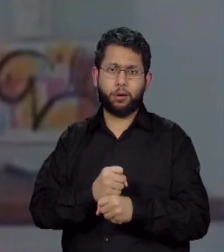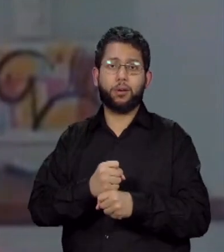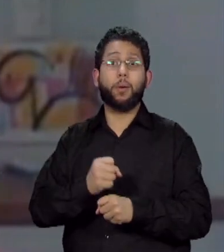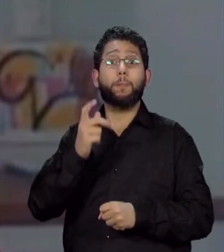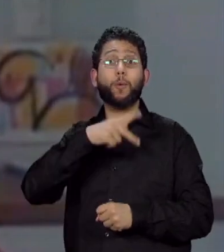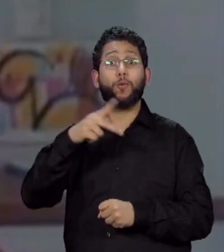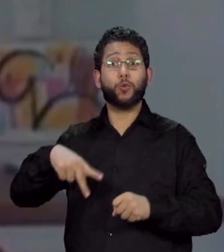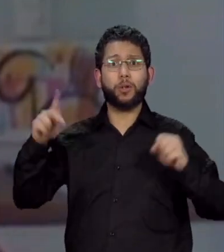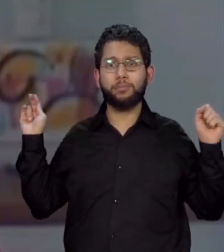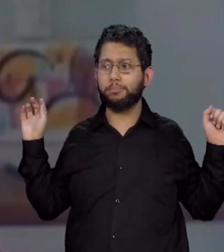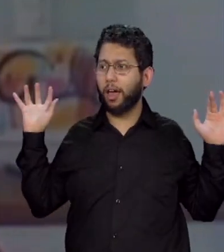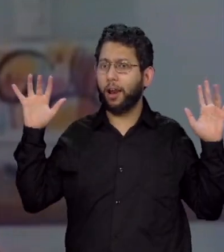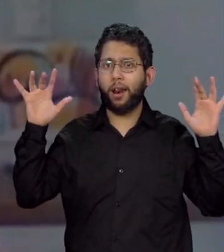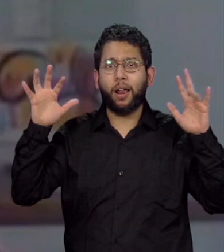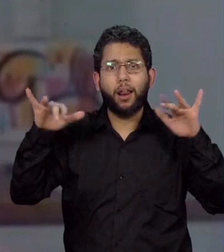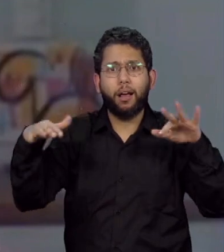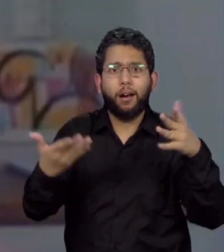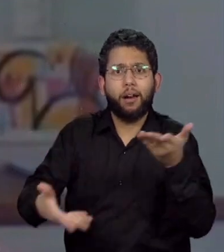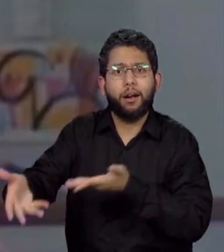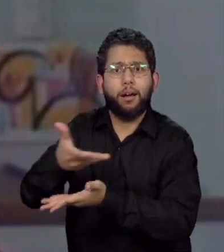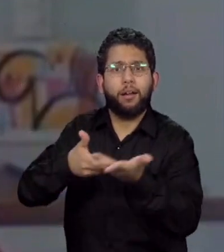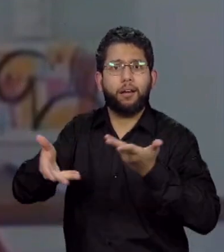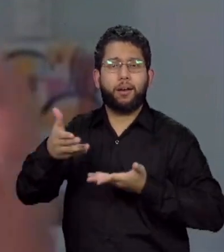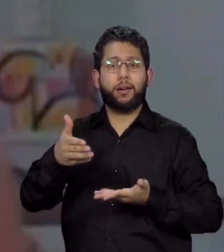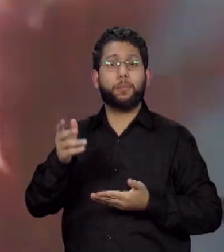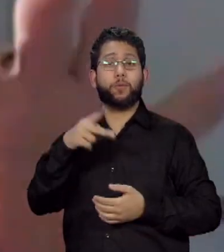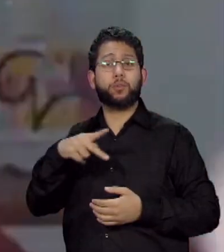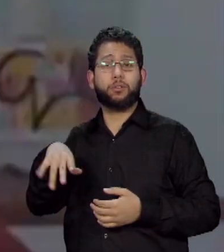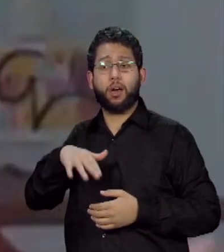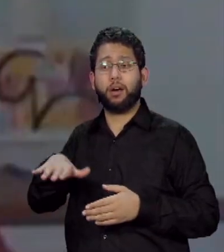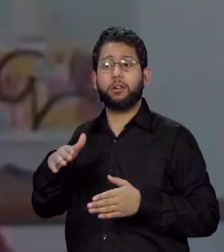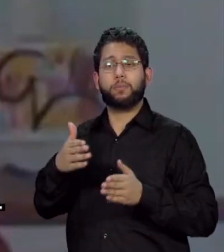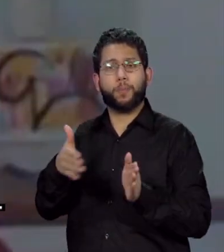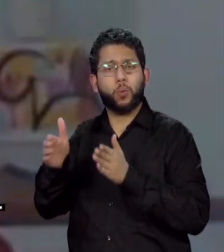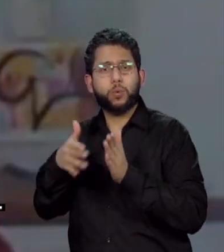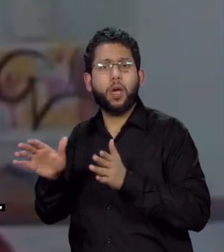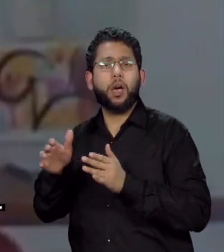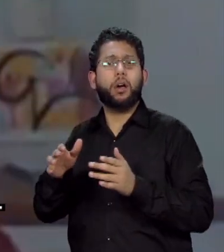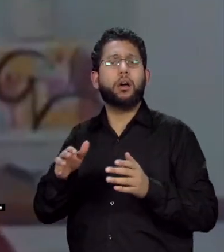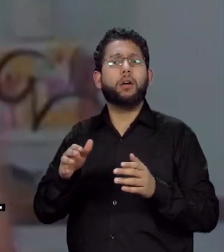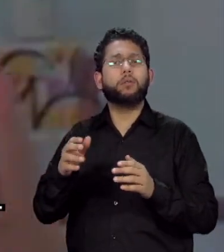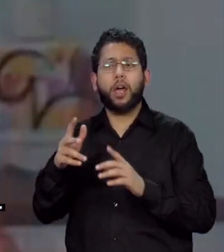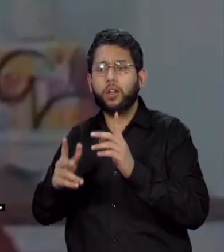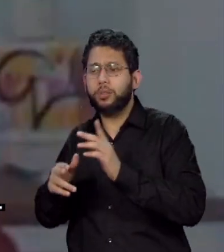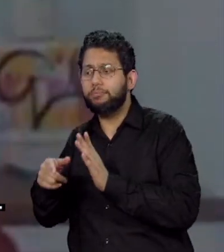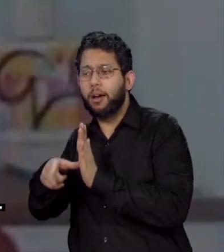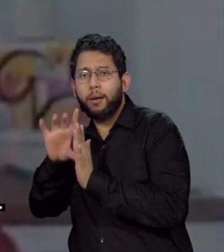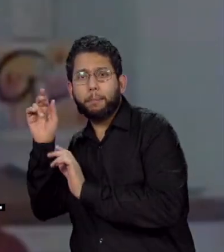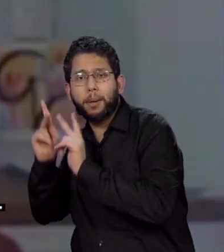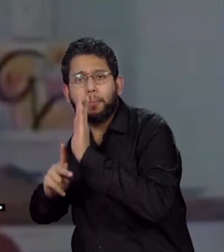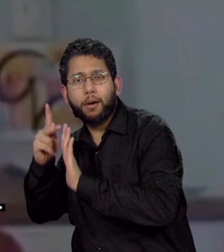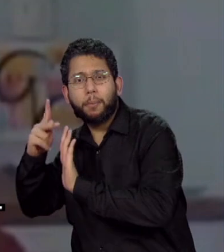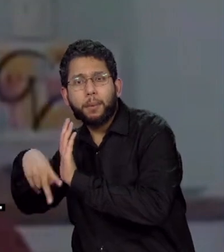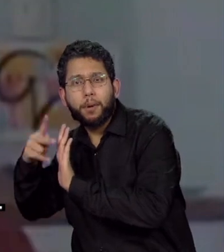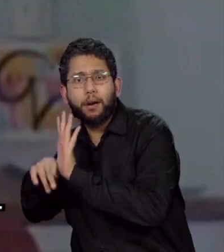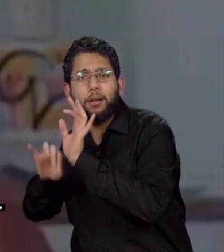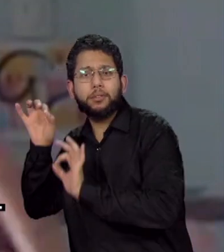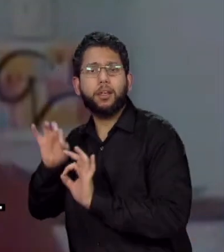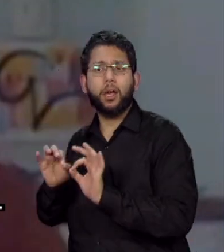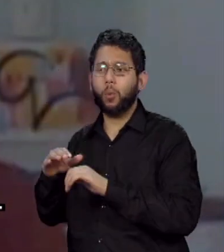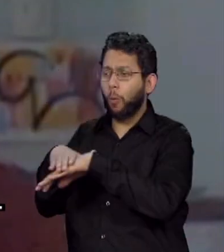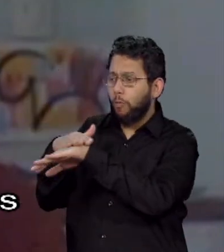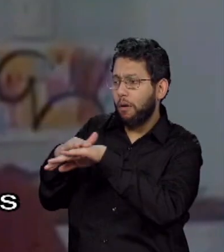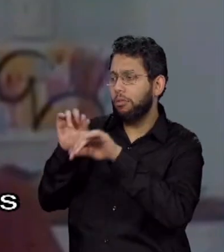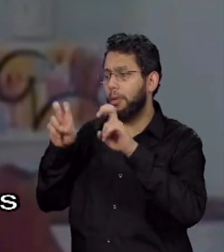se encontram, então docentes da área de produção, docentes da área de montagem, e conversam sobre suas práticas